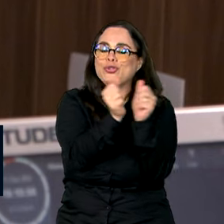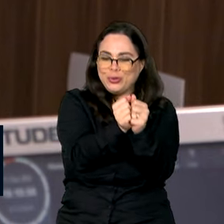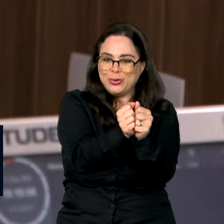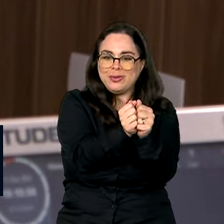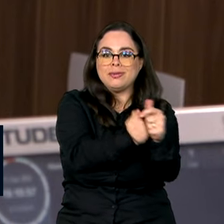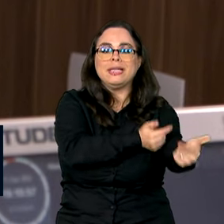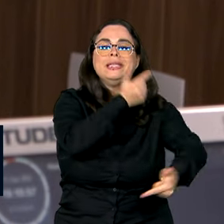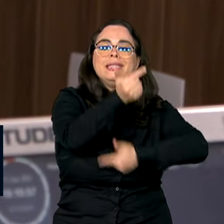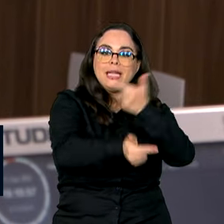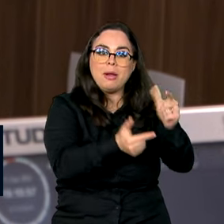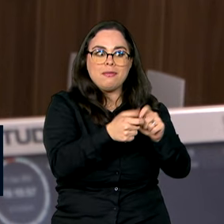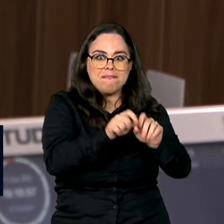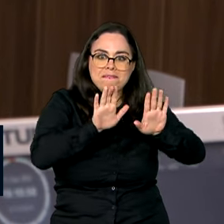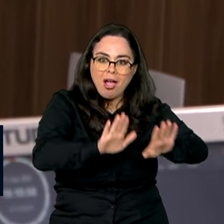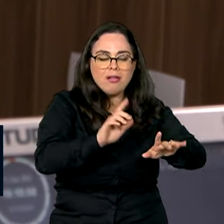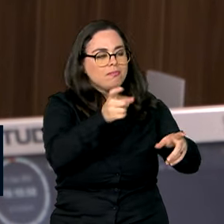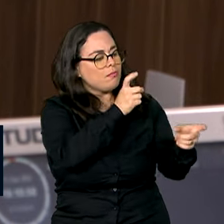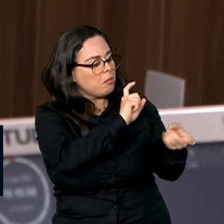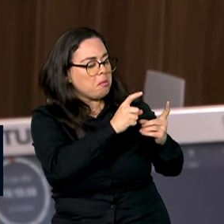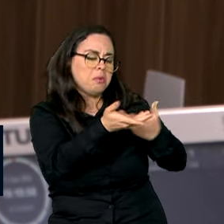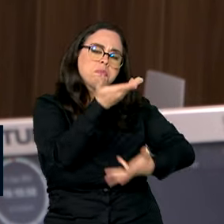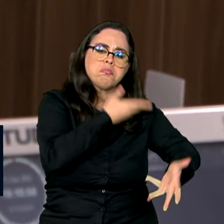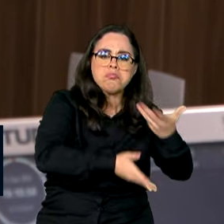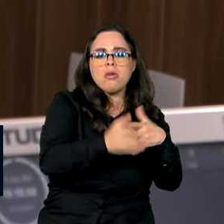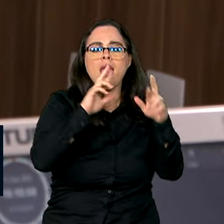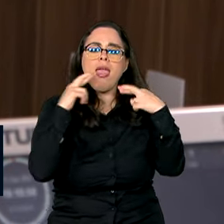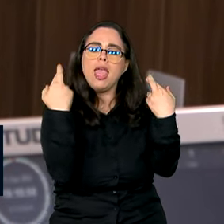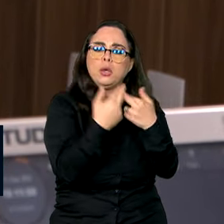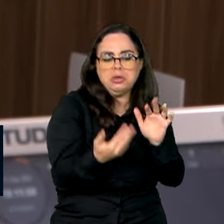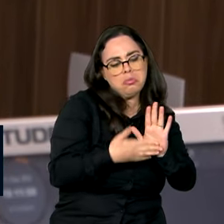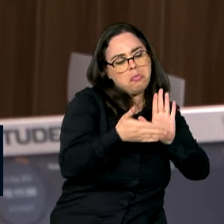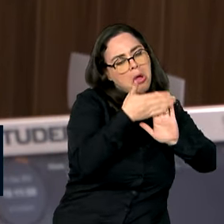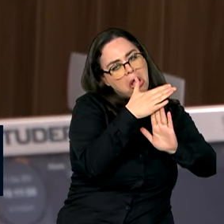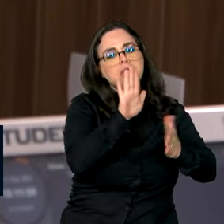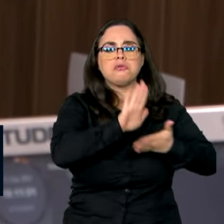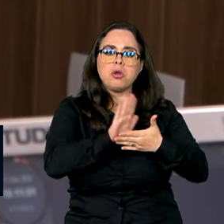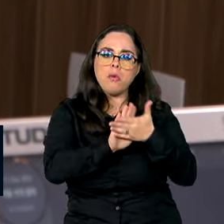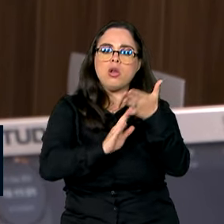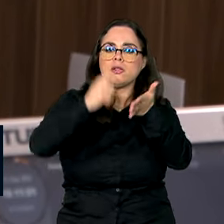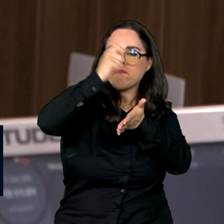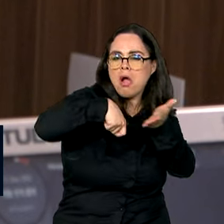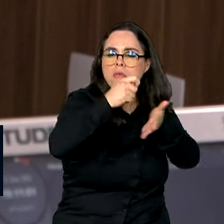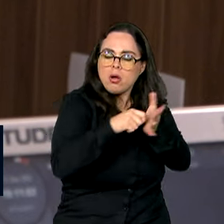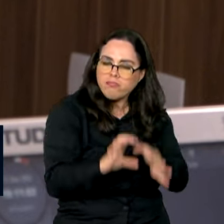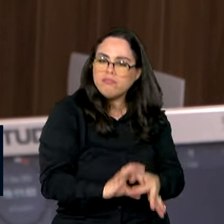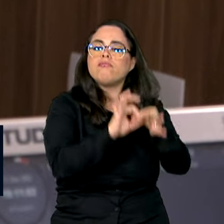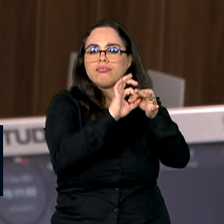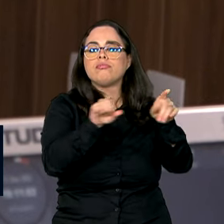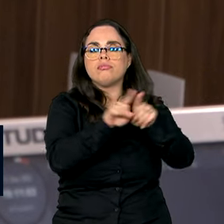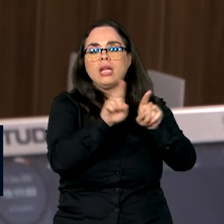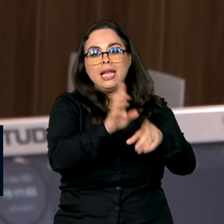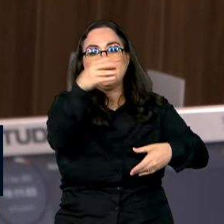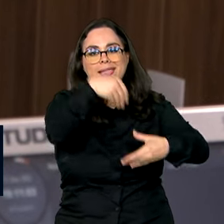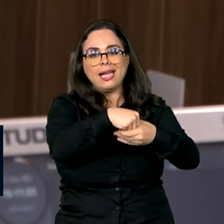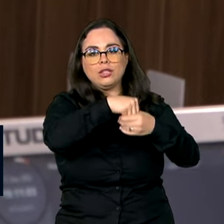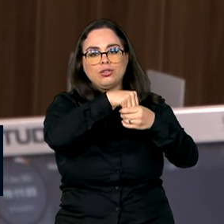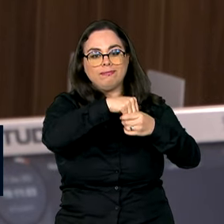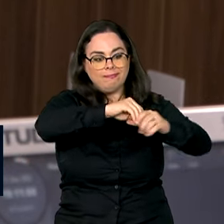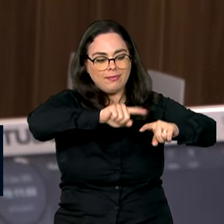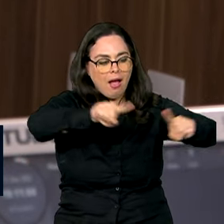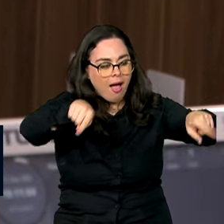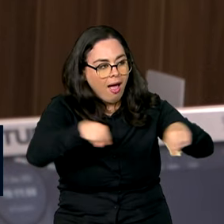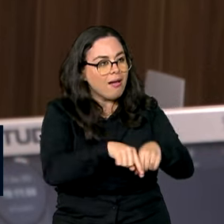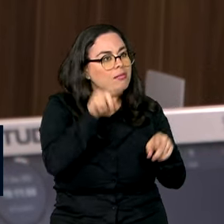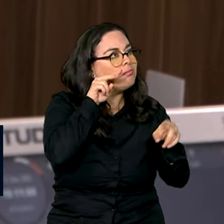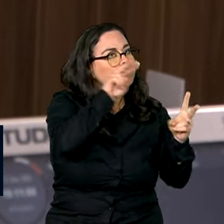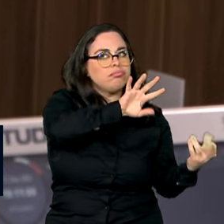ficar todo esse período em negociação, em novas propostas, em novos acordos, né, para melhoria do ambiente, do clima